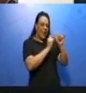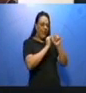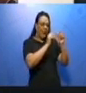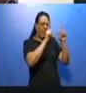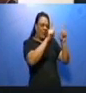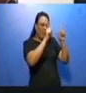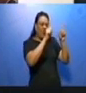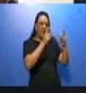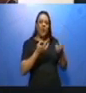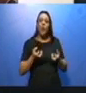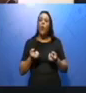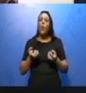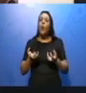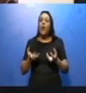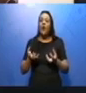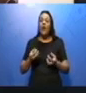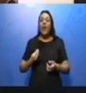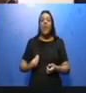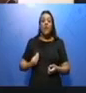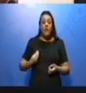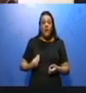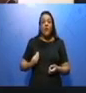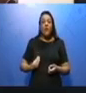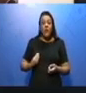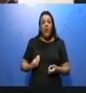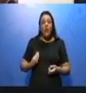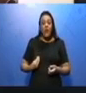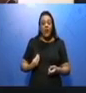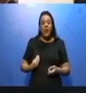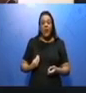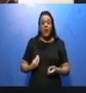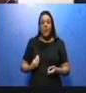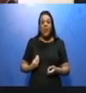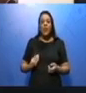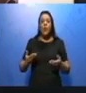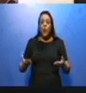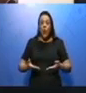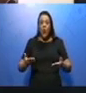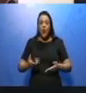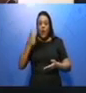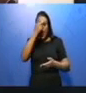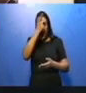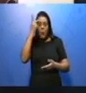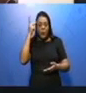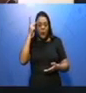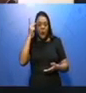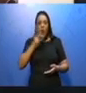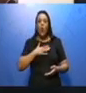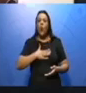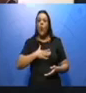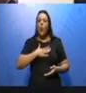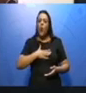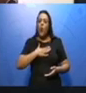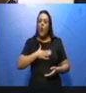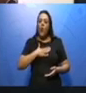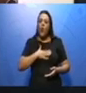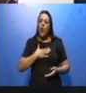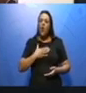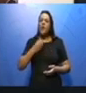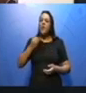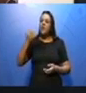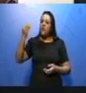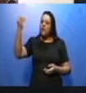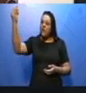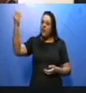viver aventuras que o homem moderno gosta tanto de viajar. Então, o relato de viagem, ele tem essa